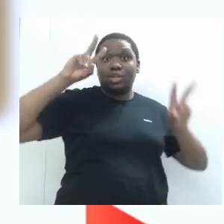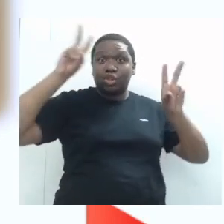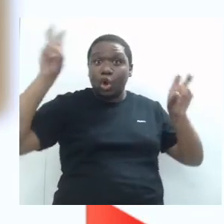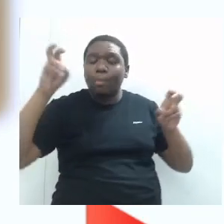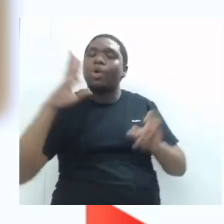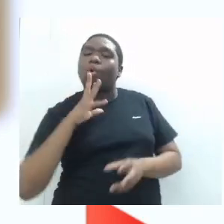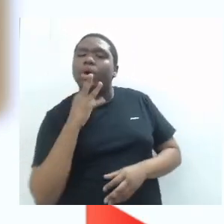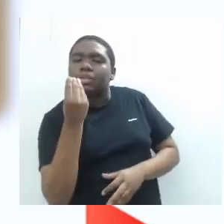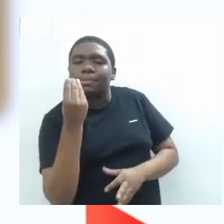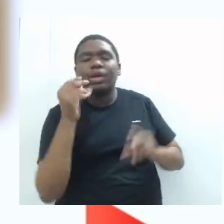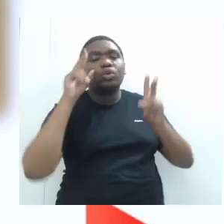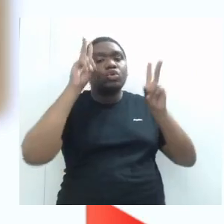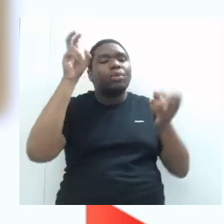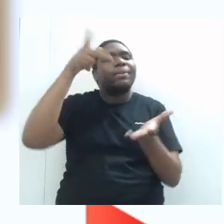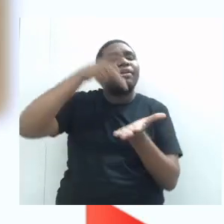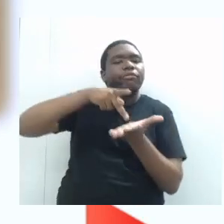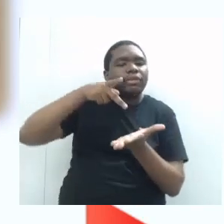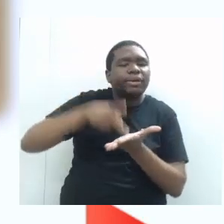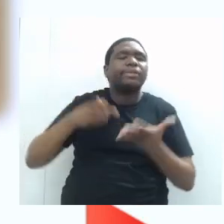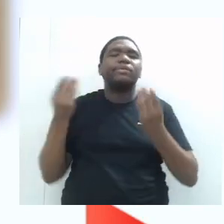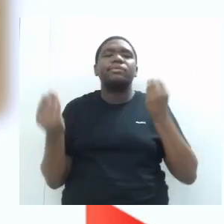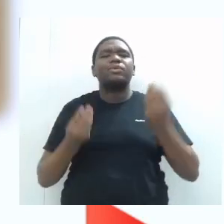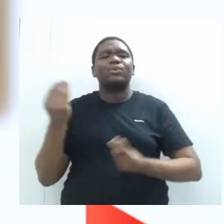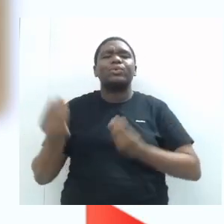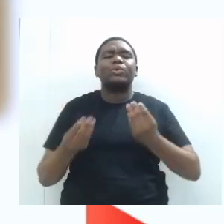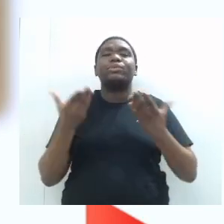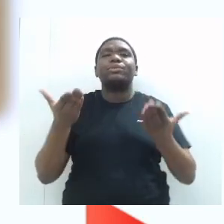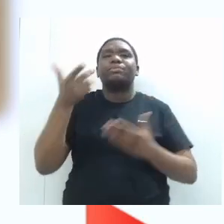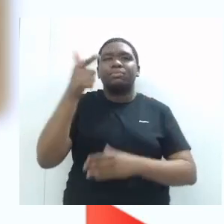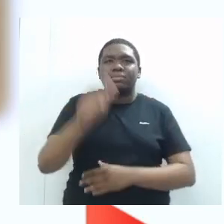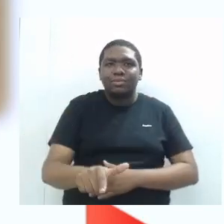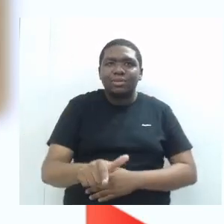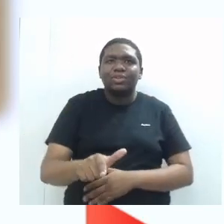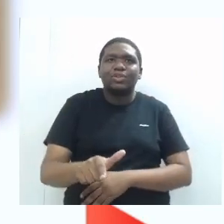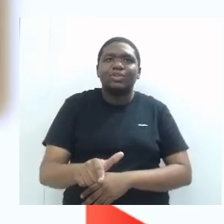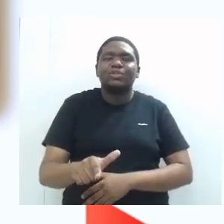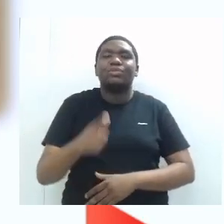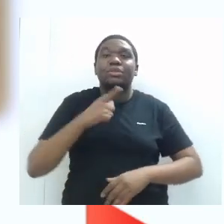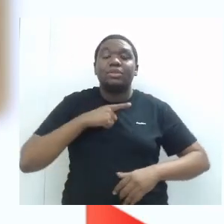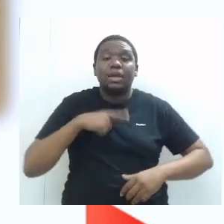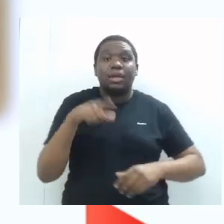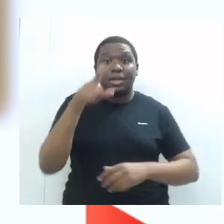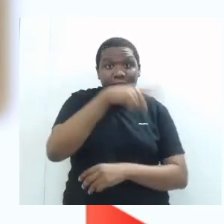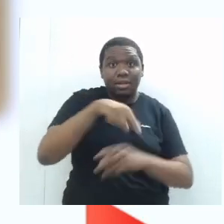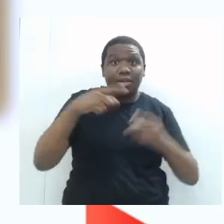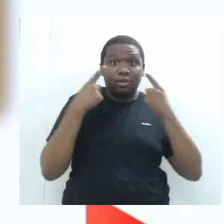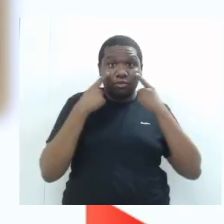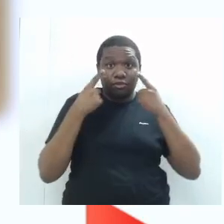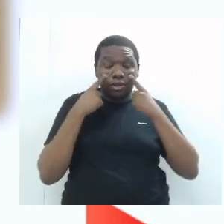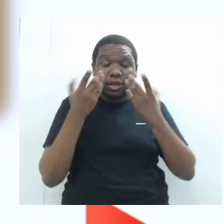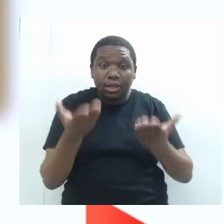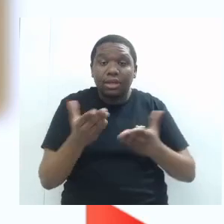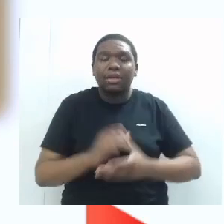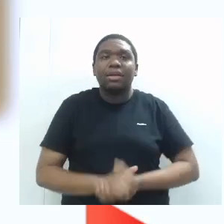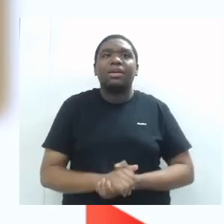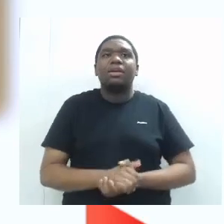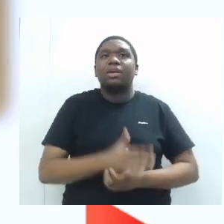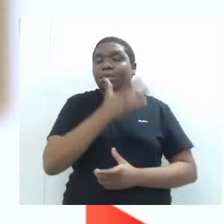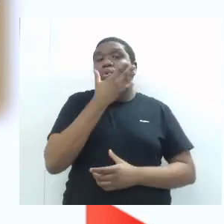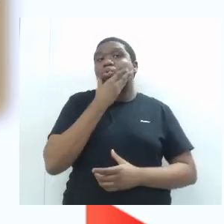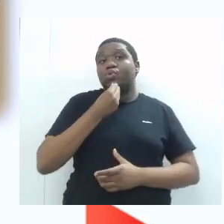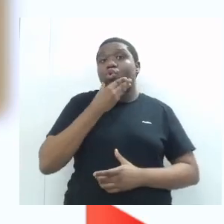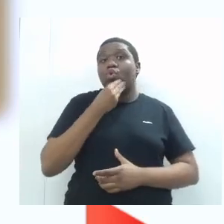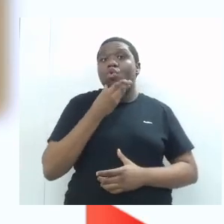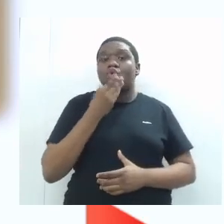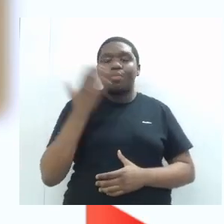grego, procurou mostrar. Mais uma vez na tela, nós temos aí, olhem aí, vejam só, os homens de costas